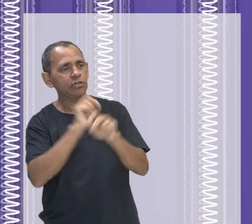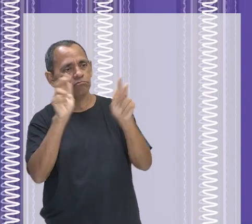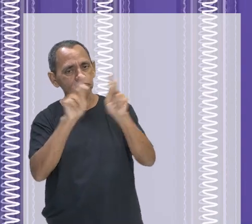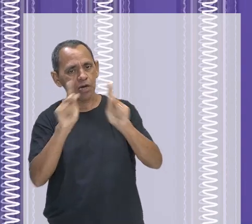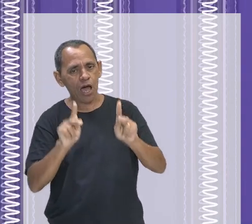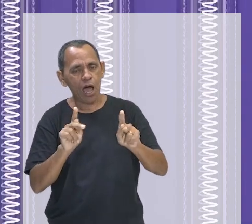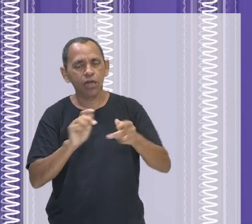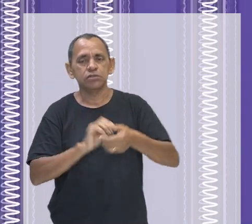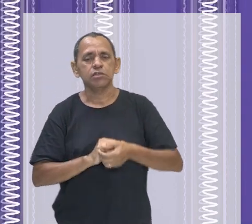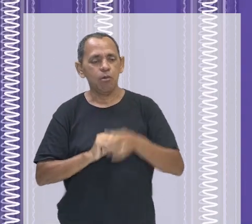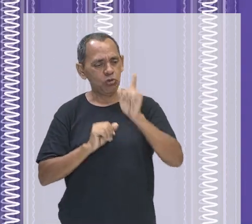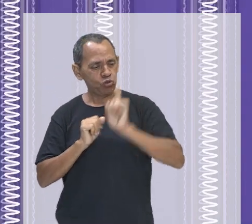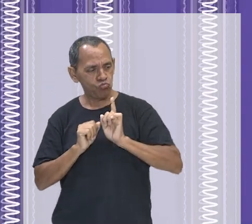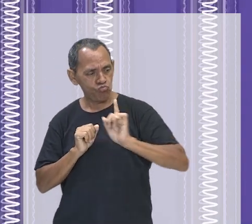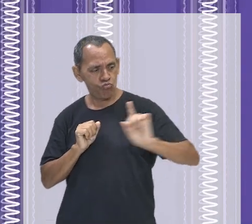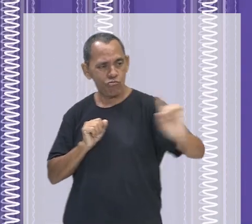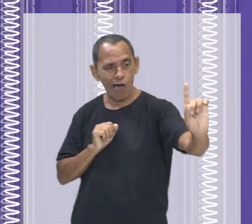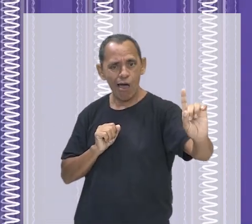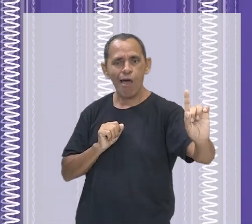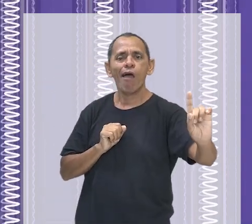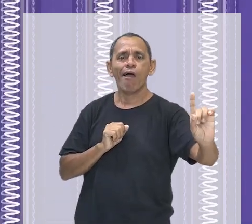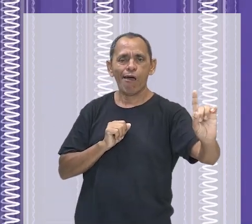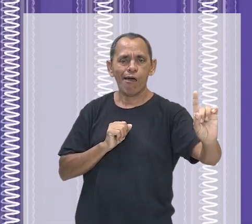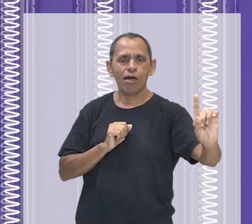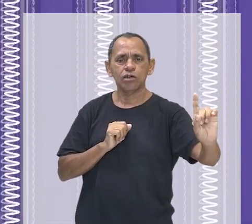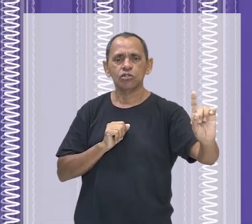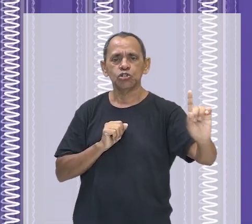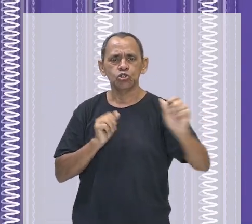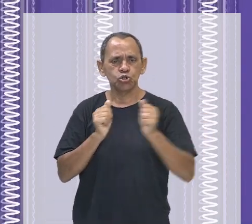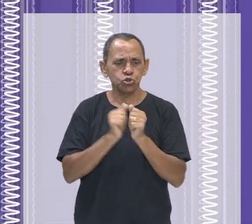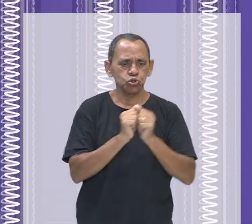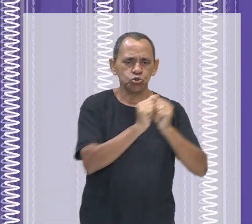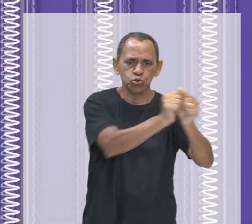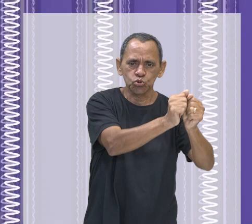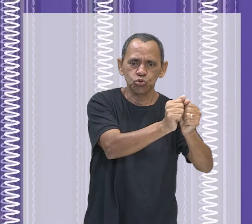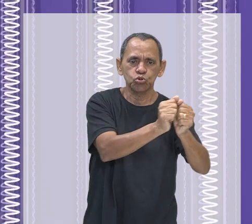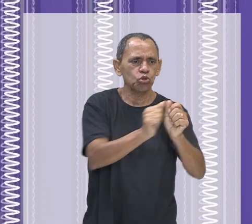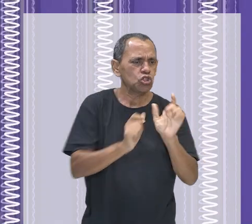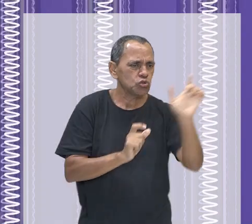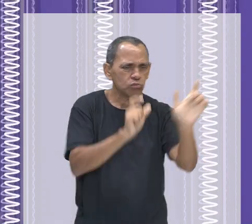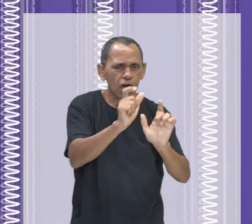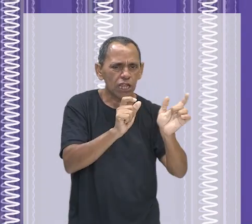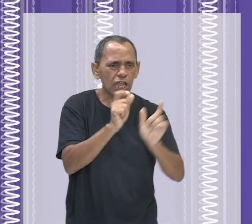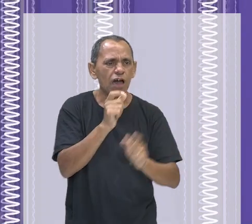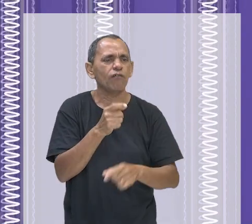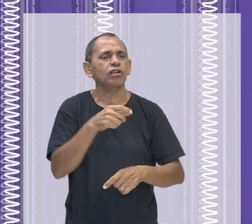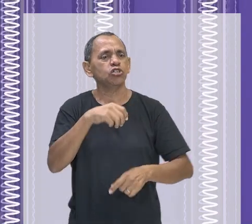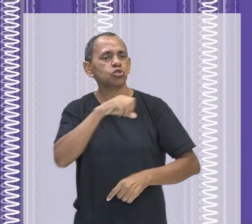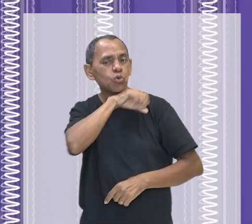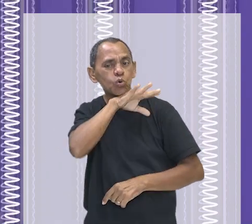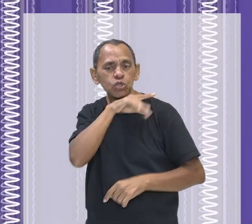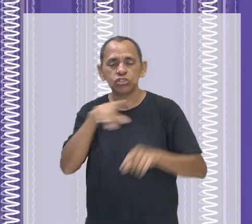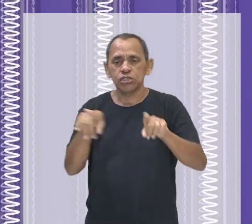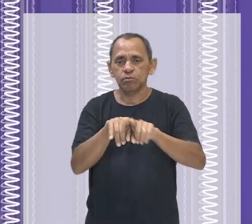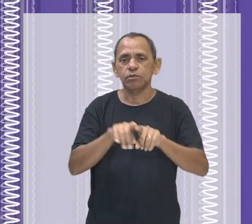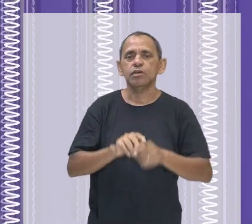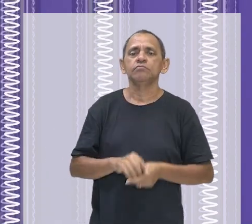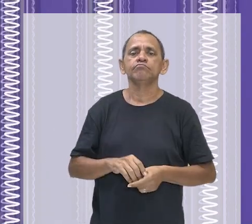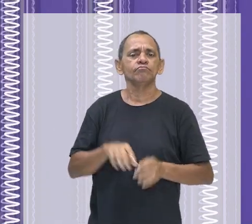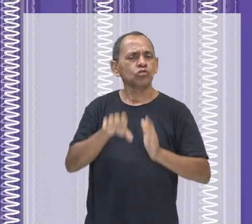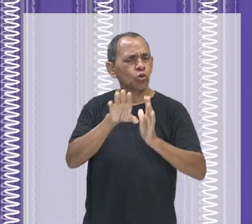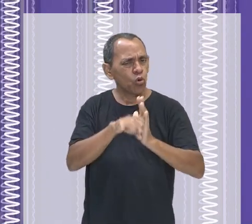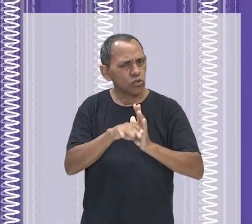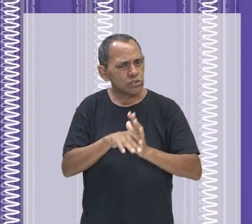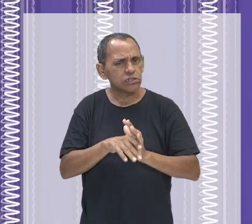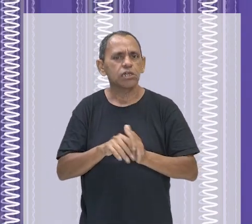com o coração dela. Ele não absolveu nada daquilo. Um grande ensinamento para nós, não absolver as coisas negativas que